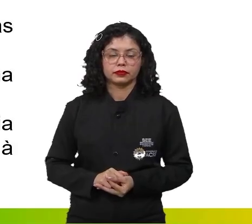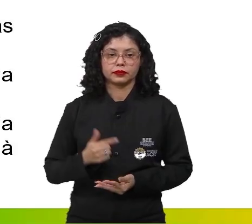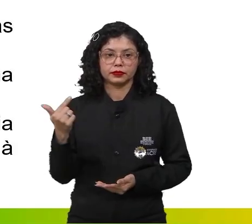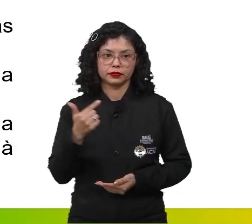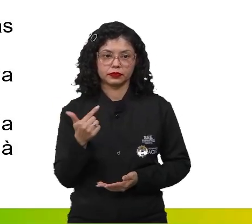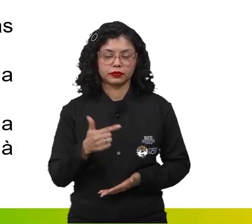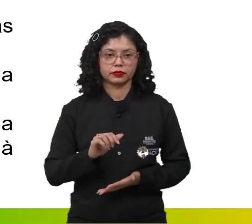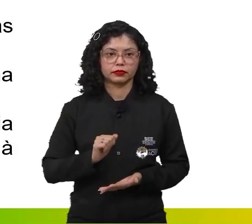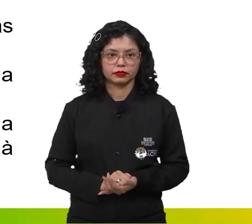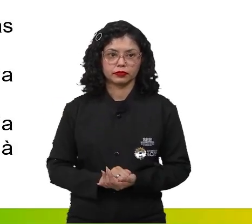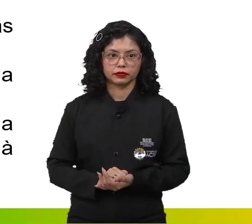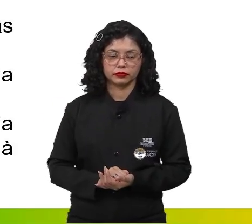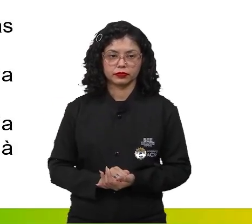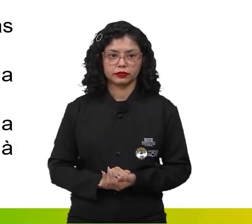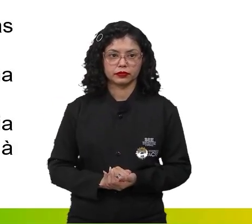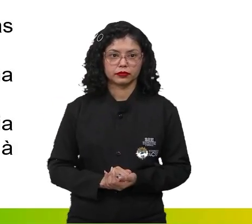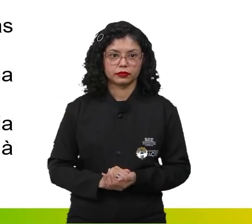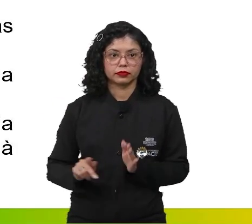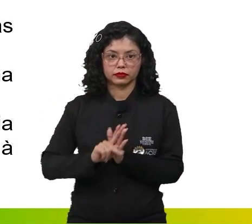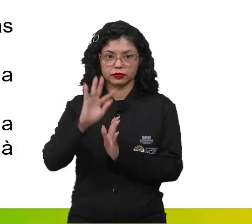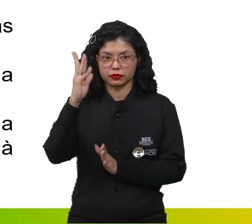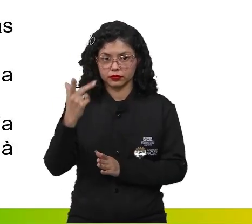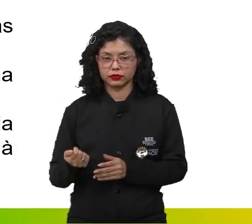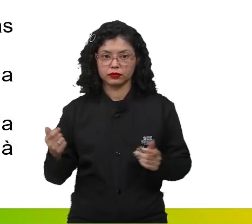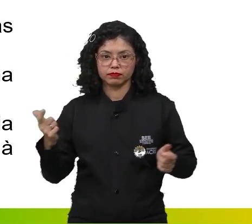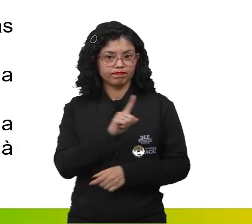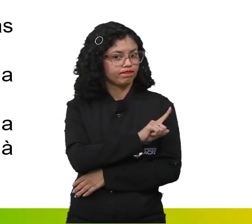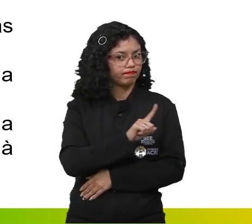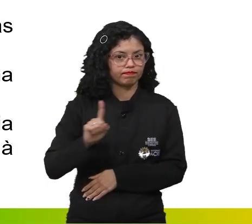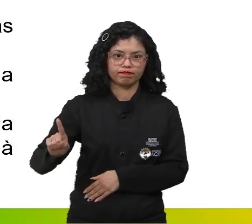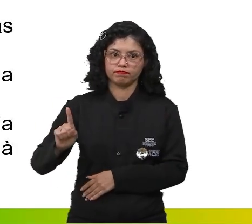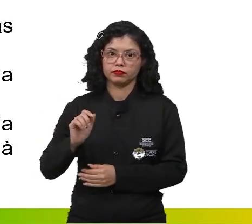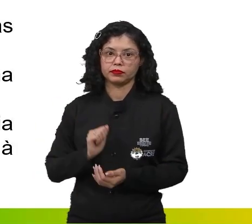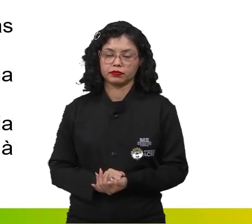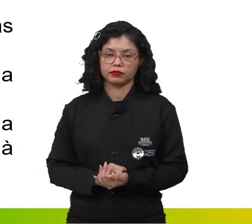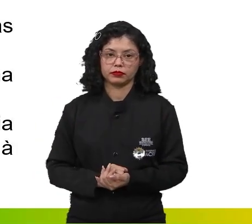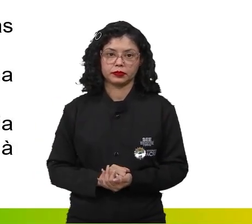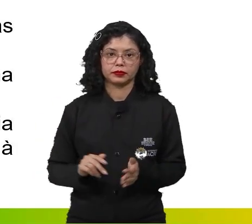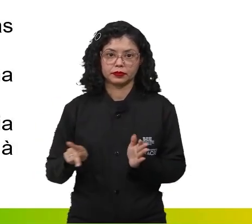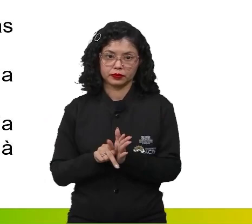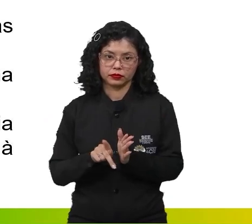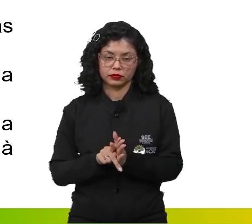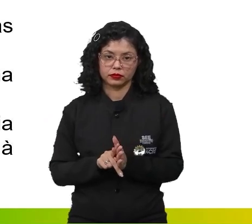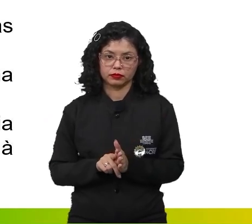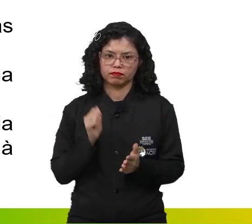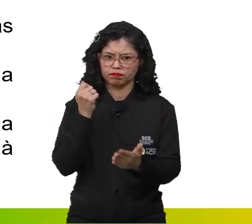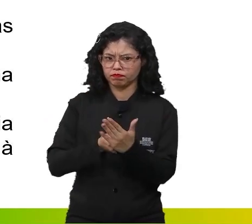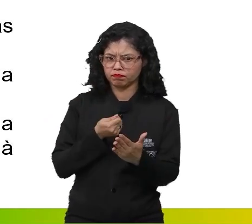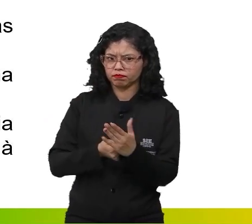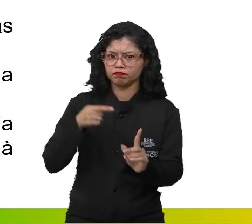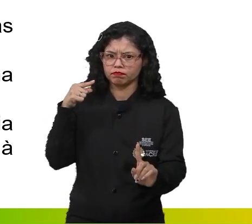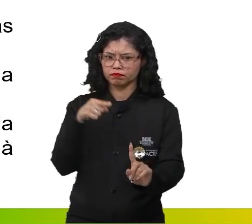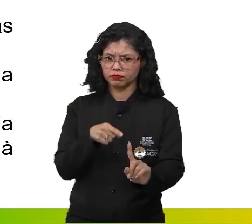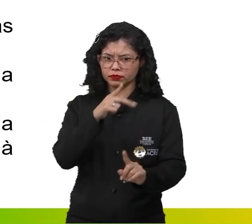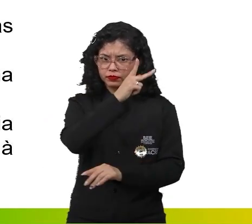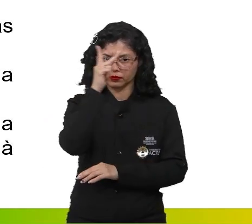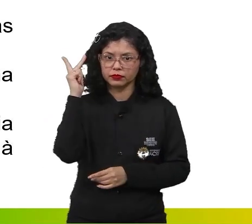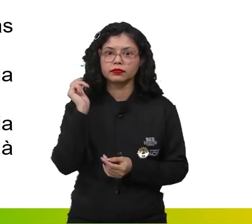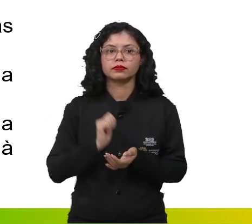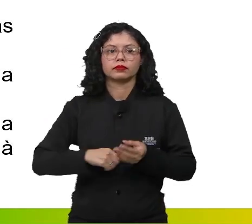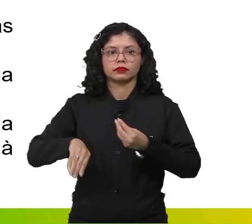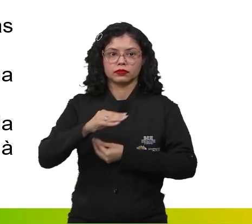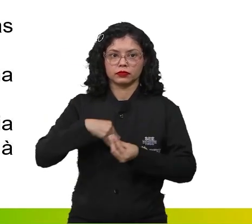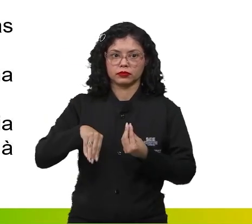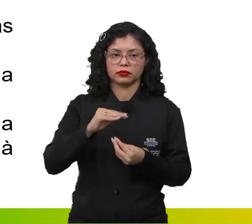Atividade 2. A diáspora africana não se reduziu ao deslocamento forçado de pessoas. Ela